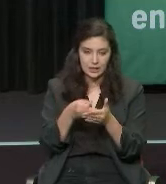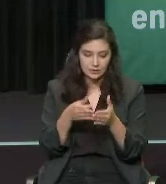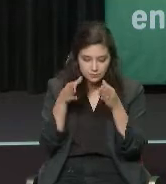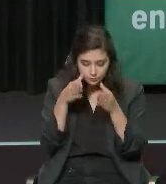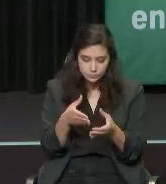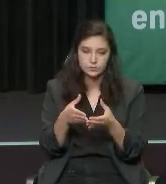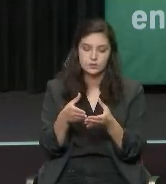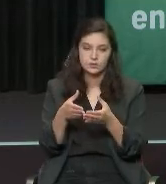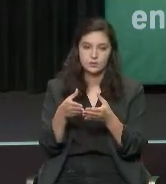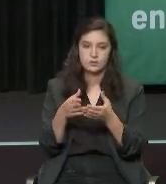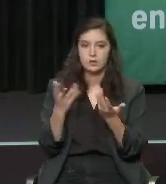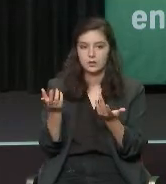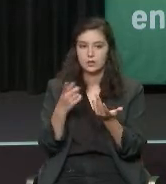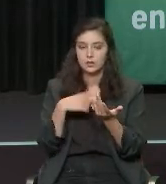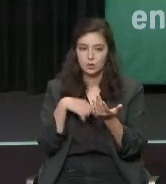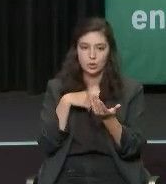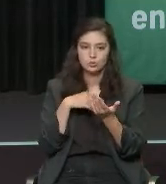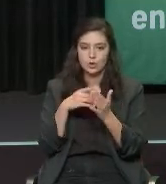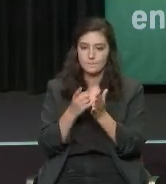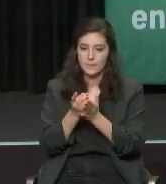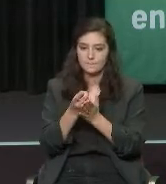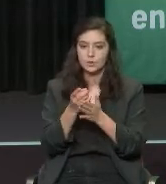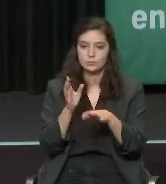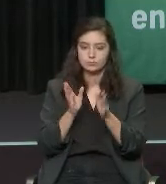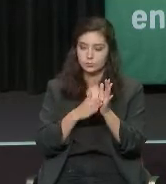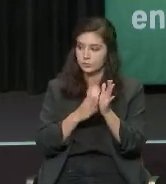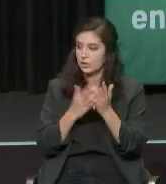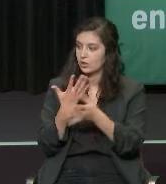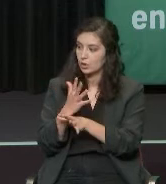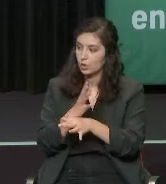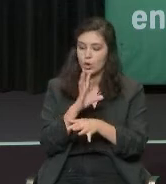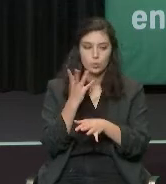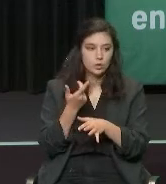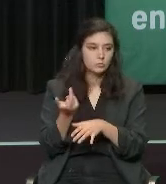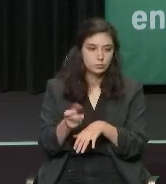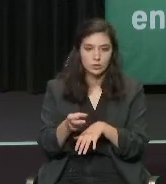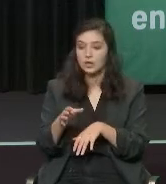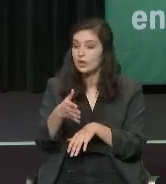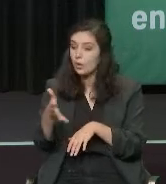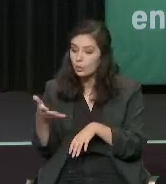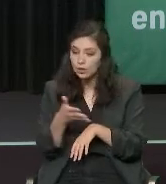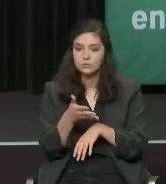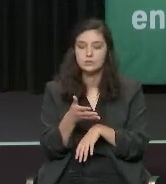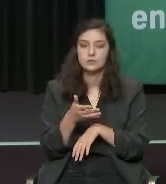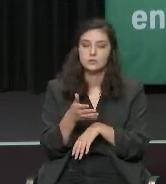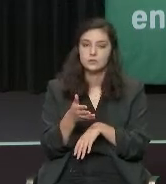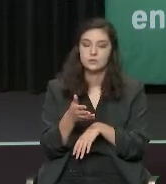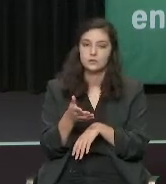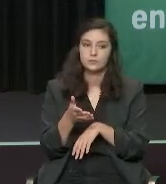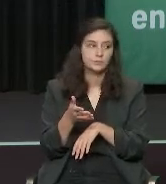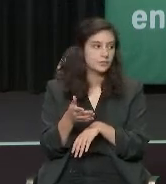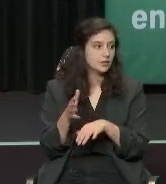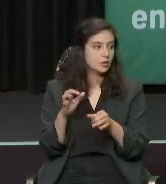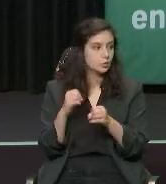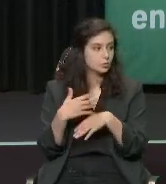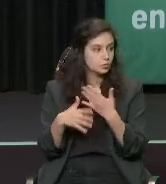nós, mapeou o regime dos incêndios, ou seja, quando é que acontecem os fogos, como e onde, e mostram que este